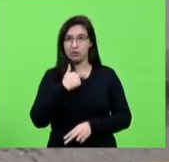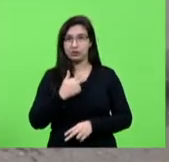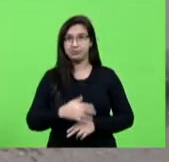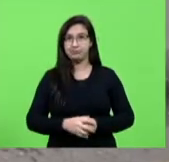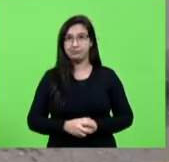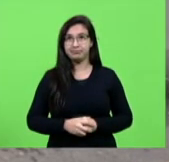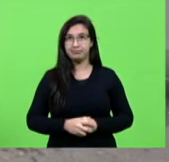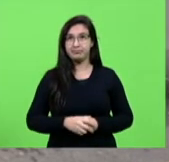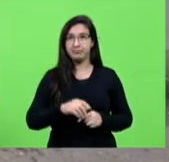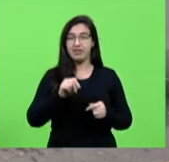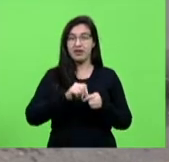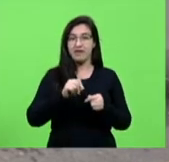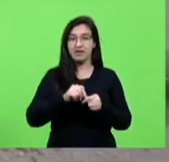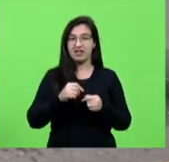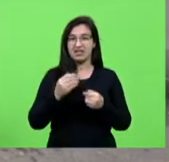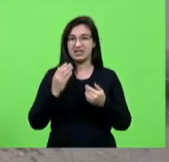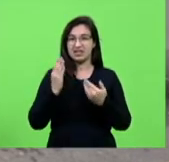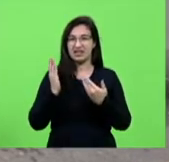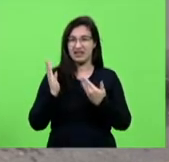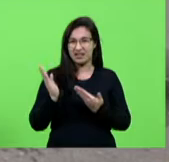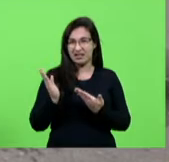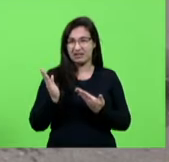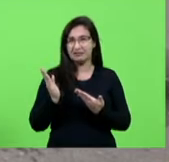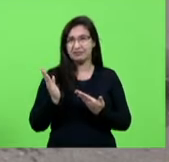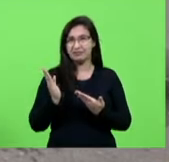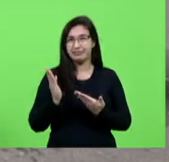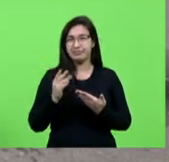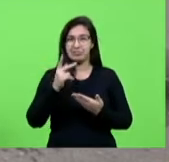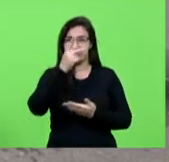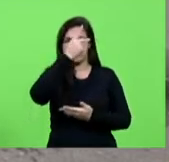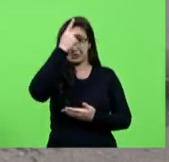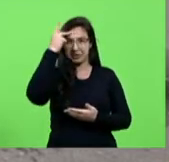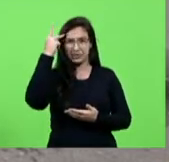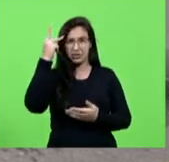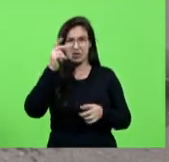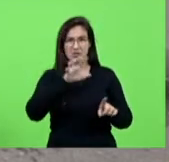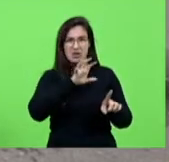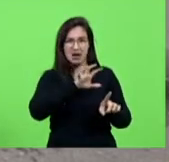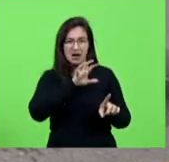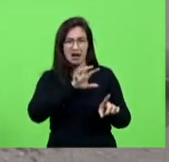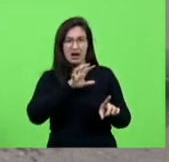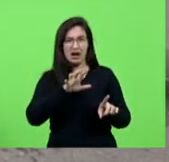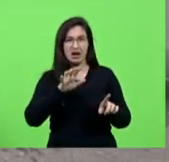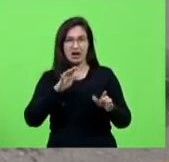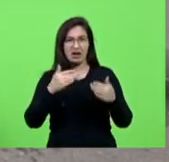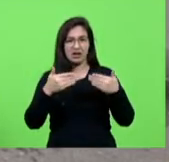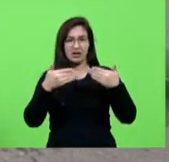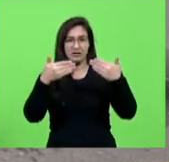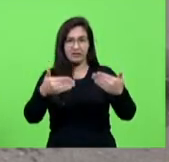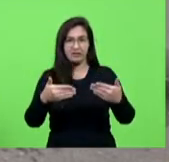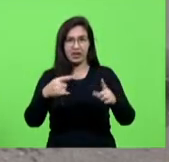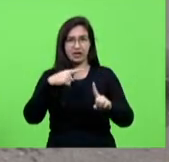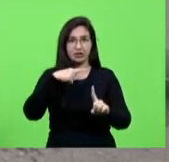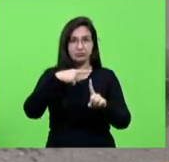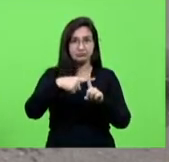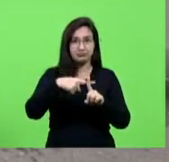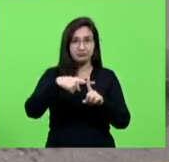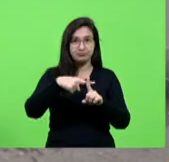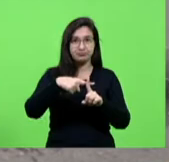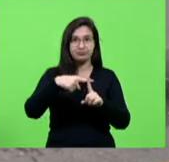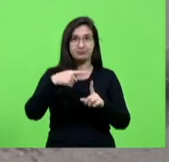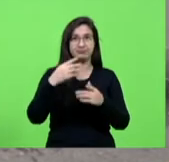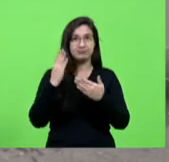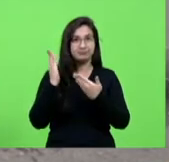Para fazer terrorismo com os alunos ou com as pessoas, para botar lá na frente, cruz na frente